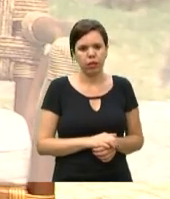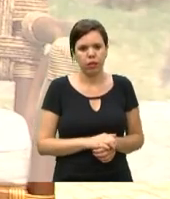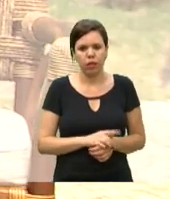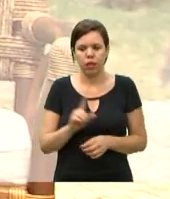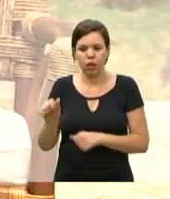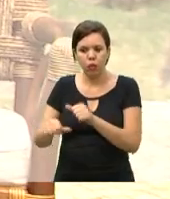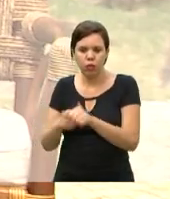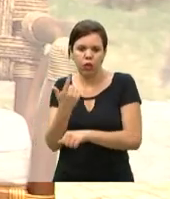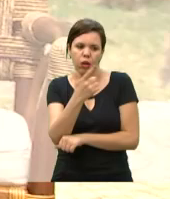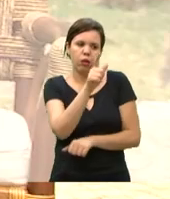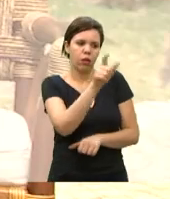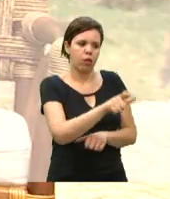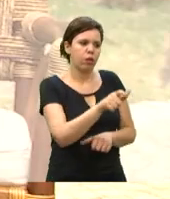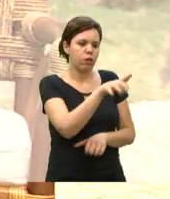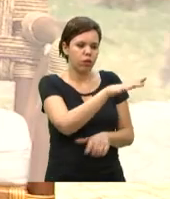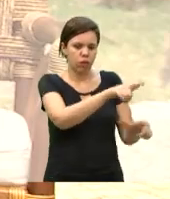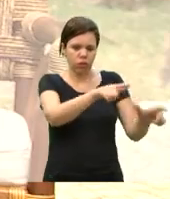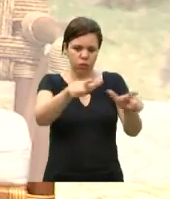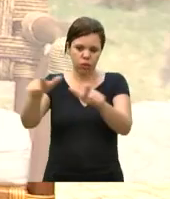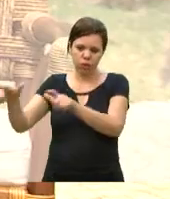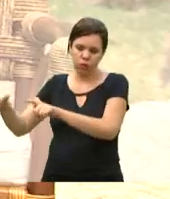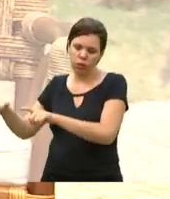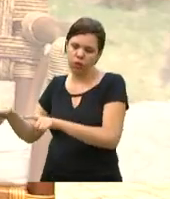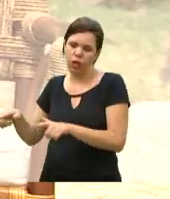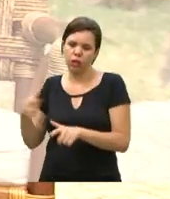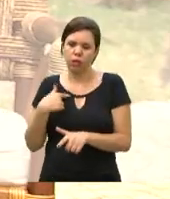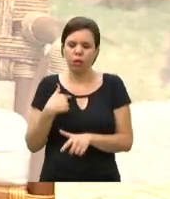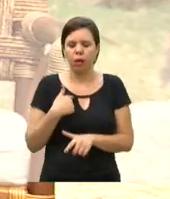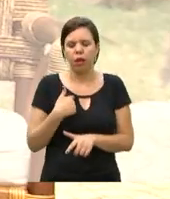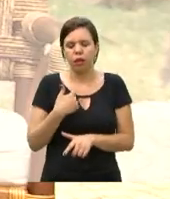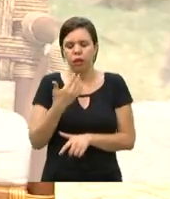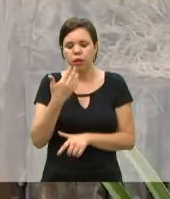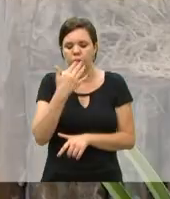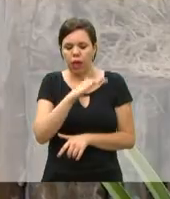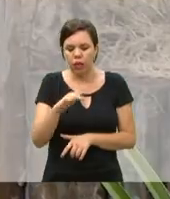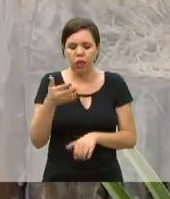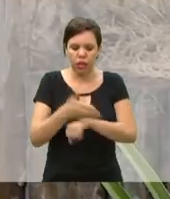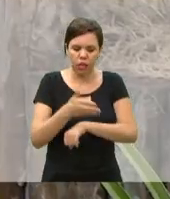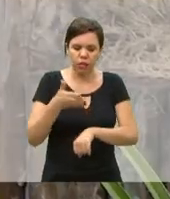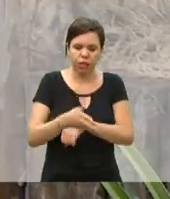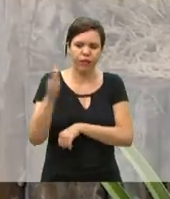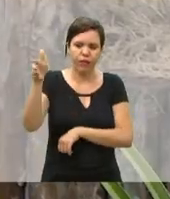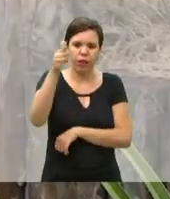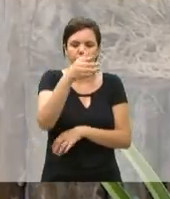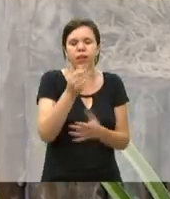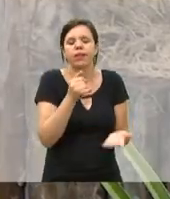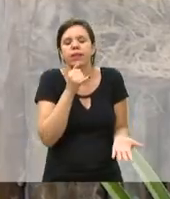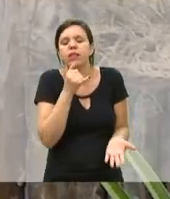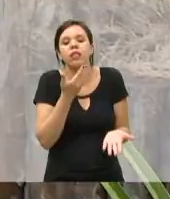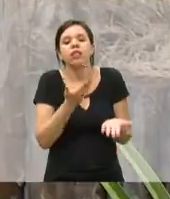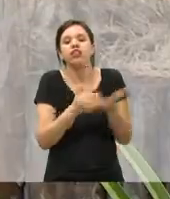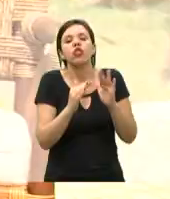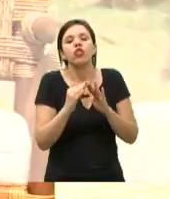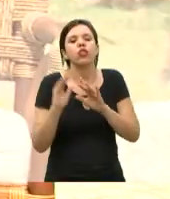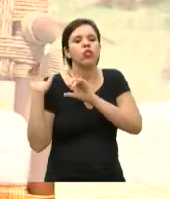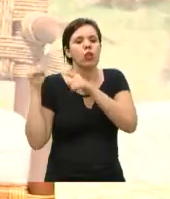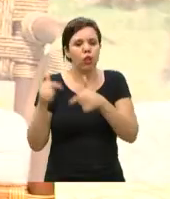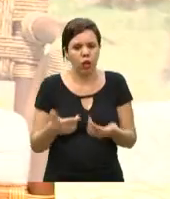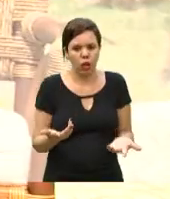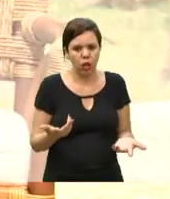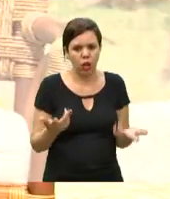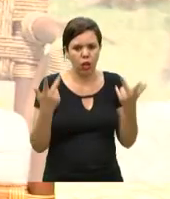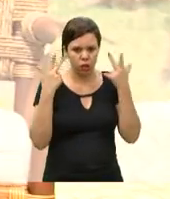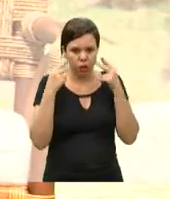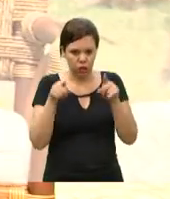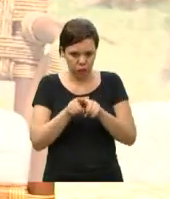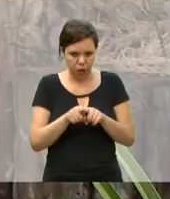não mudar nos outros ambientes que essa criança frequenta. Por exemplo, a escola regular, eles também frequentam?